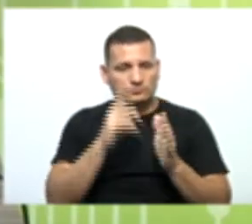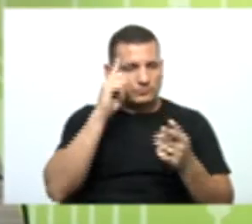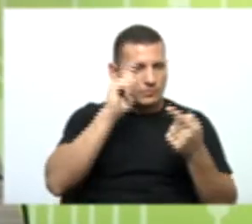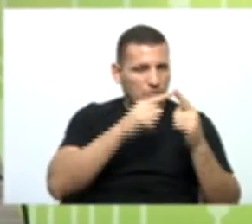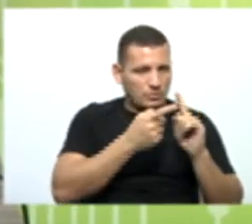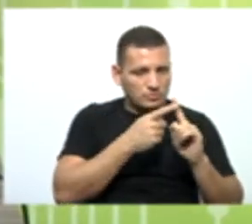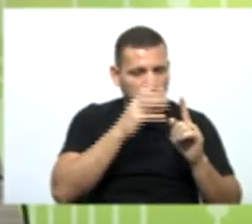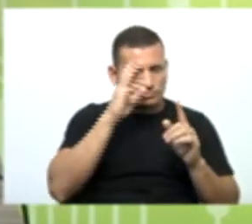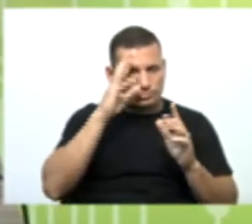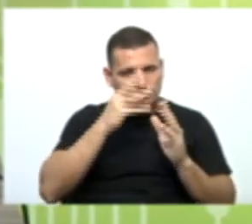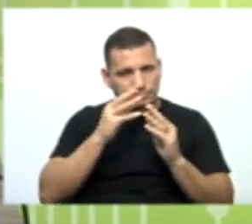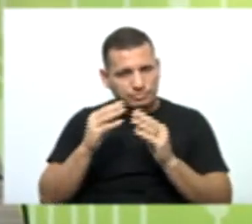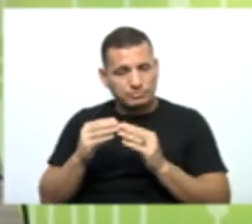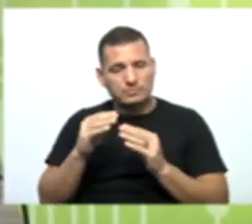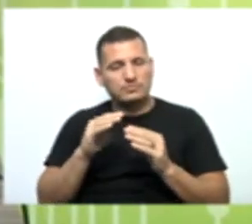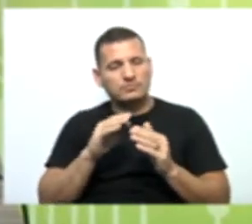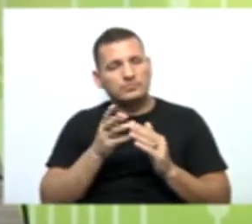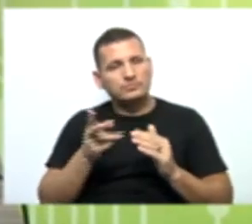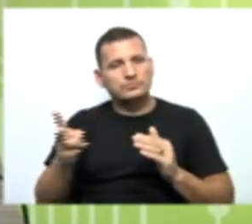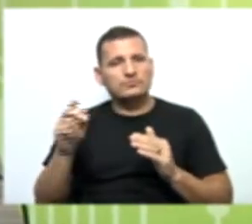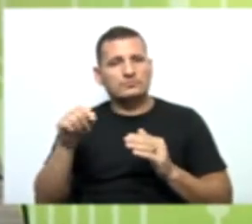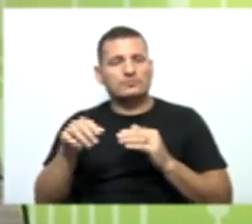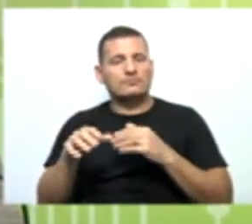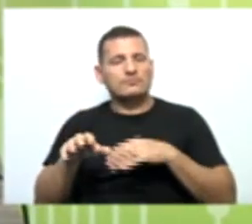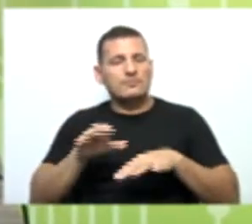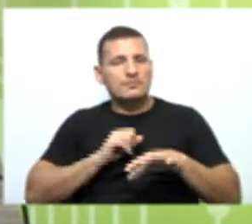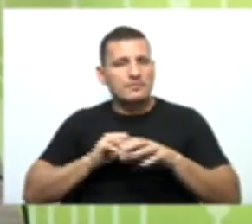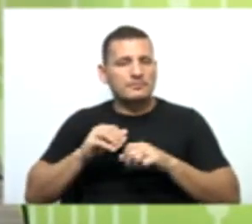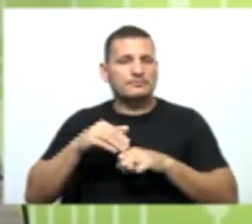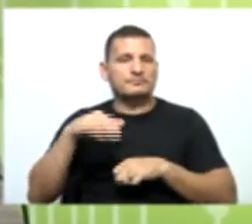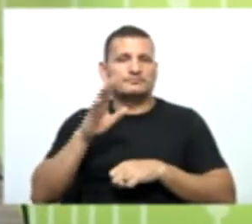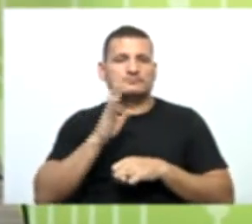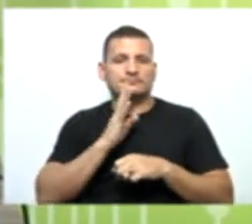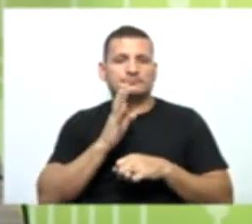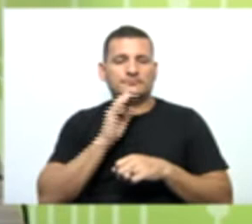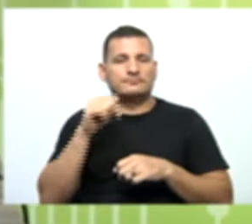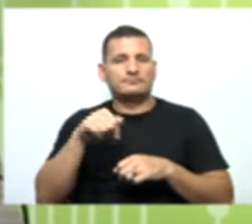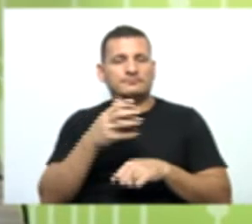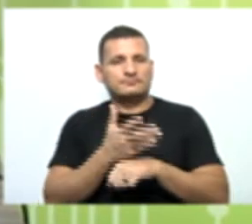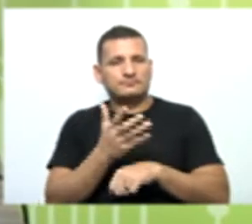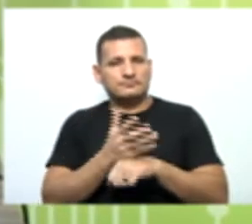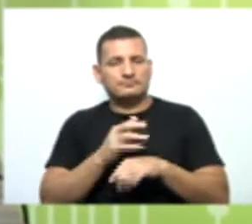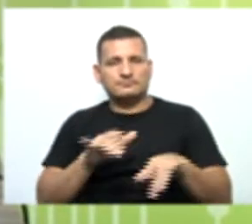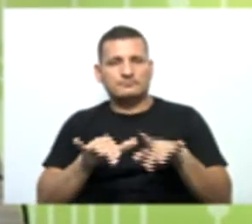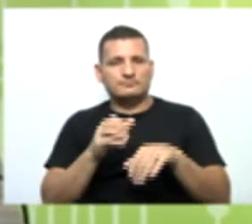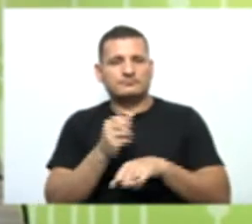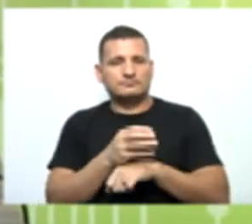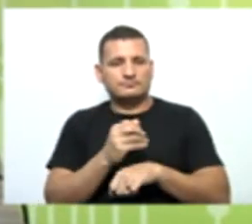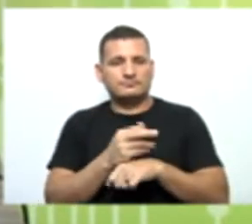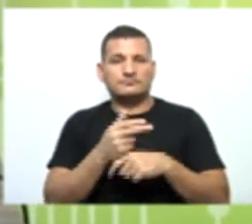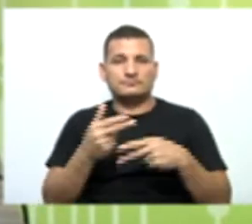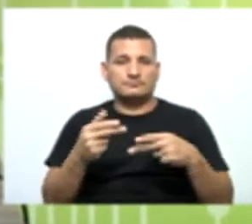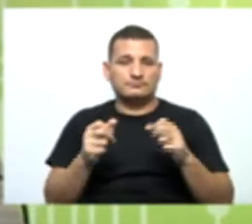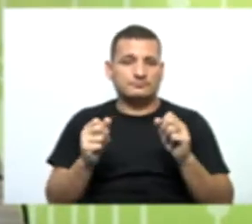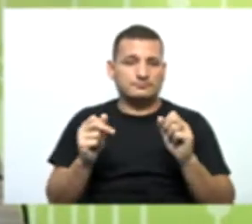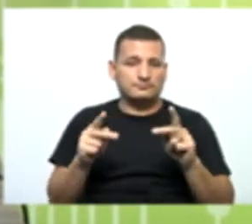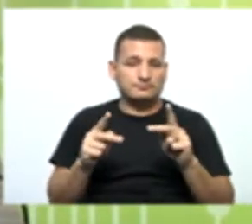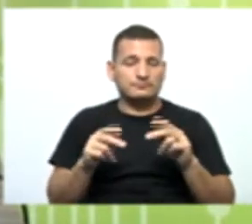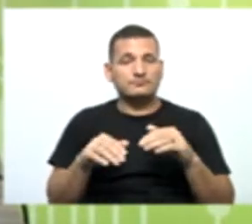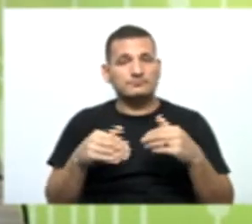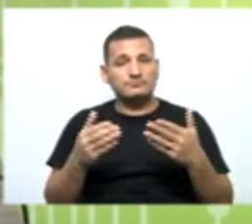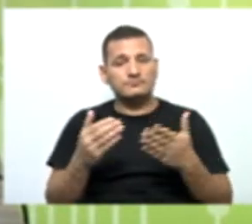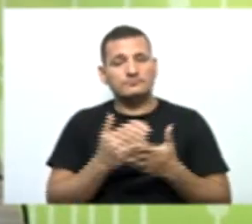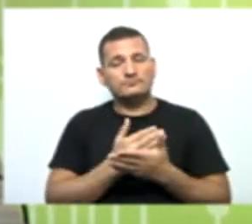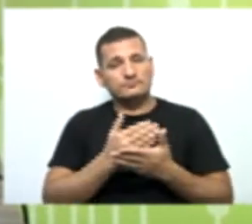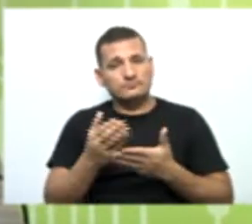para poder seguir adquirindo mais conhecimento aqui na disciplina de programação orientada a objetos, ok? Então, vamos